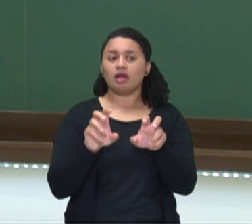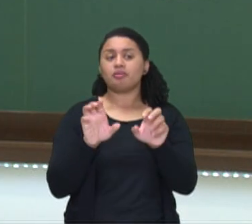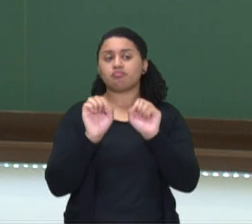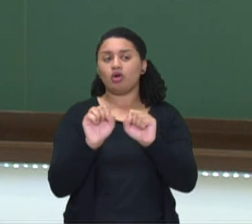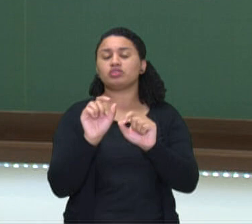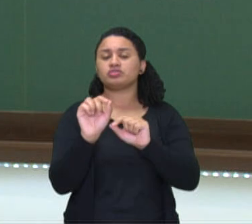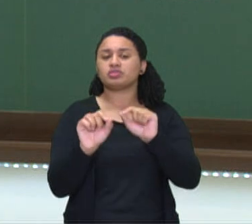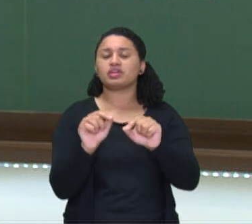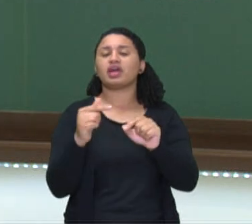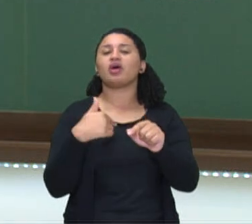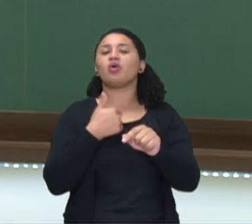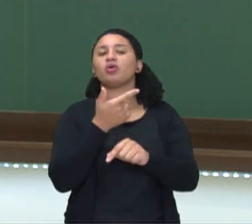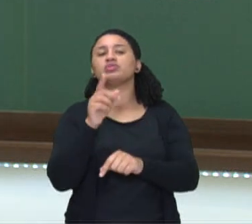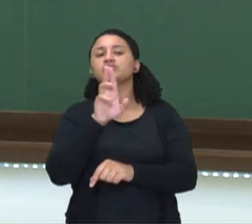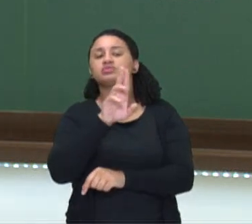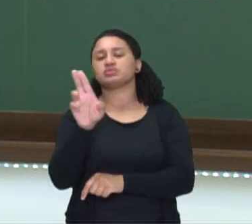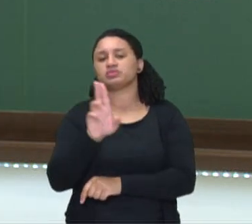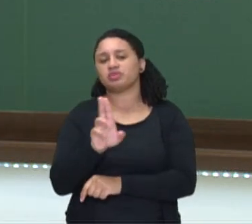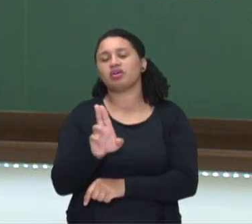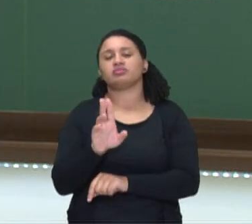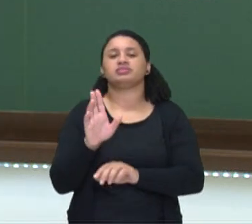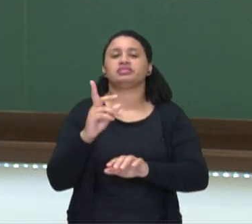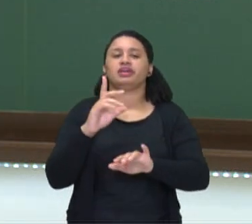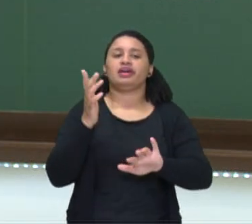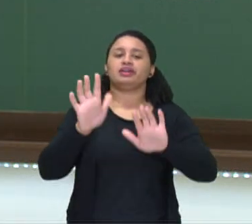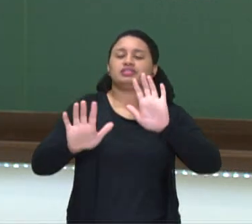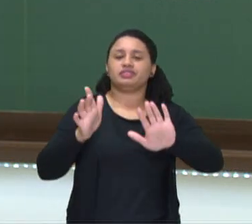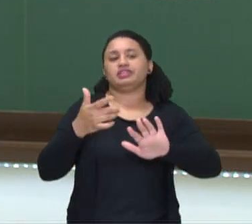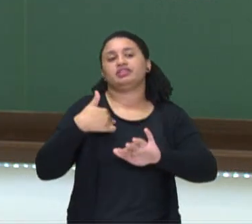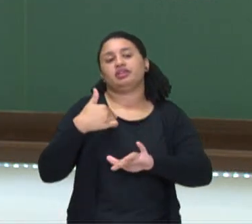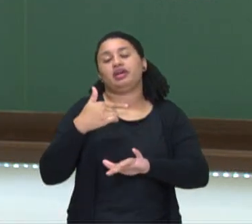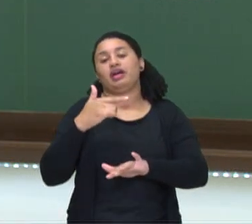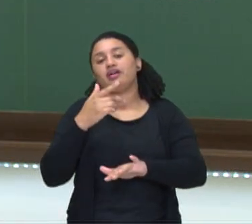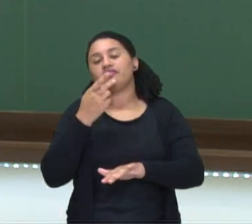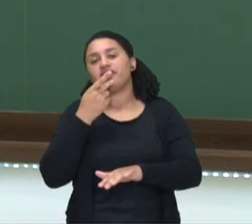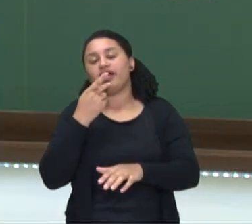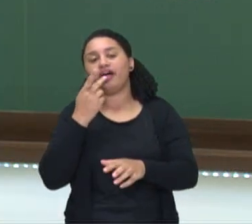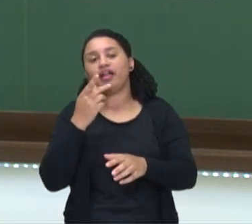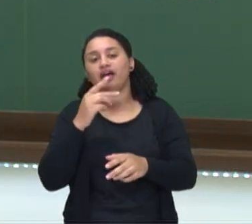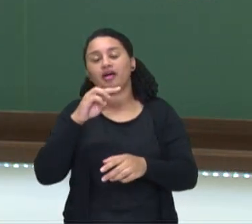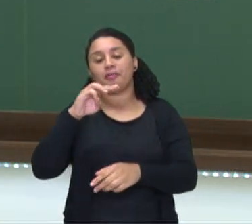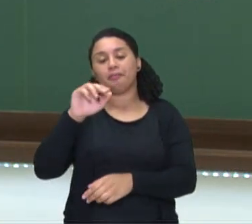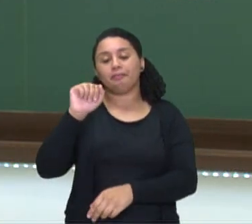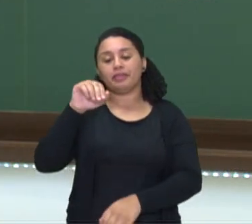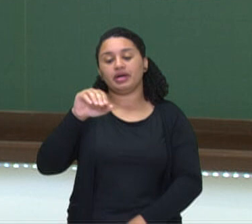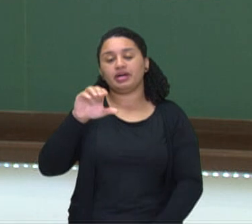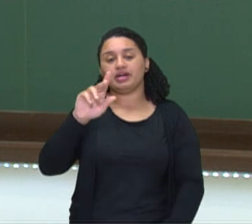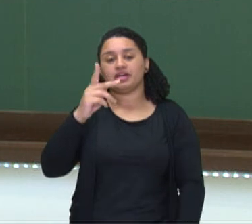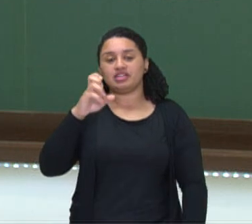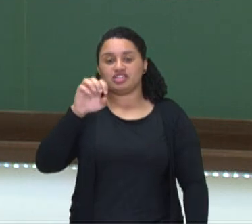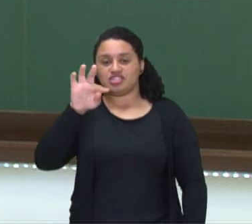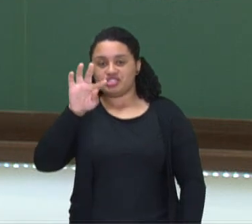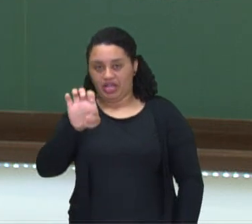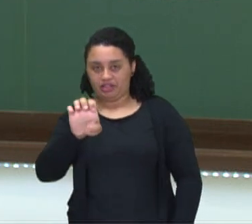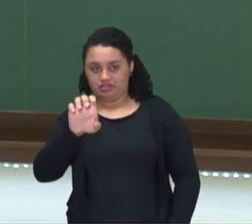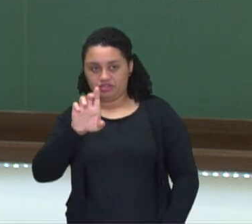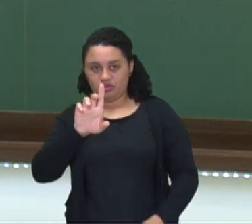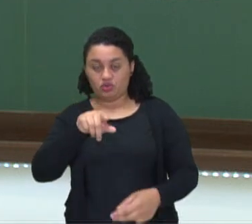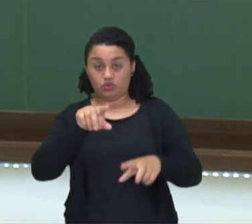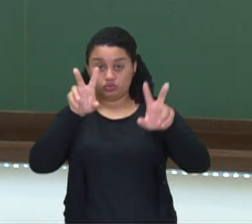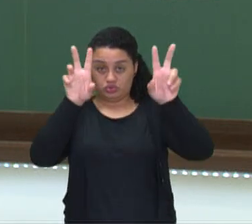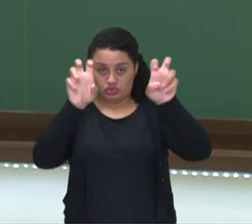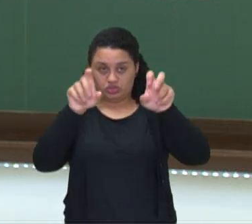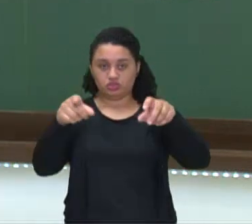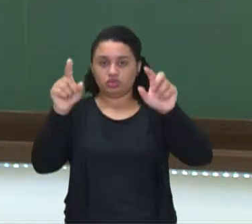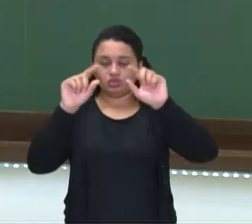ter outros nomes aí. Você pode ter conhecido já como manchete, o título principal, e o subtítulo como